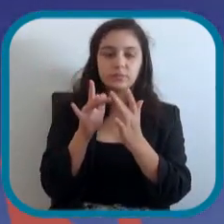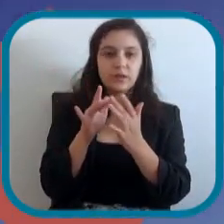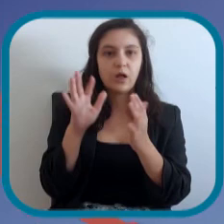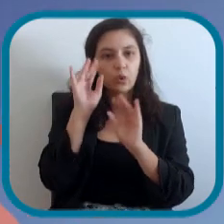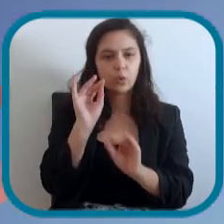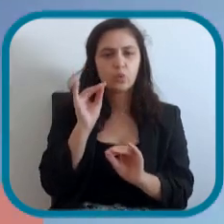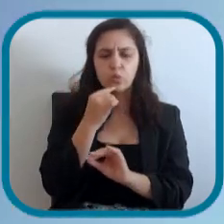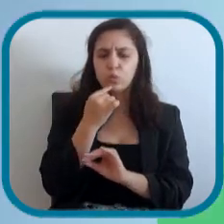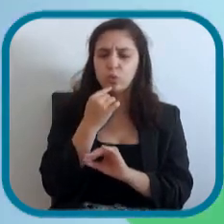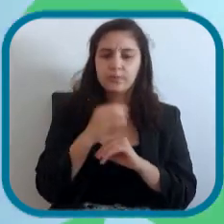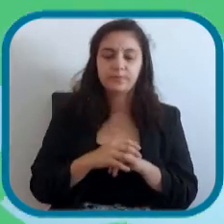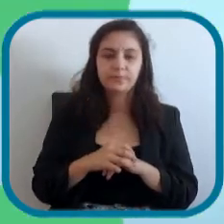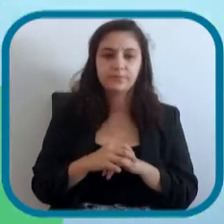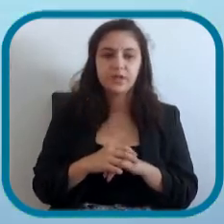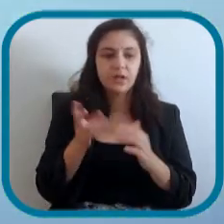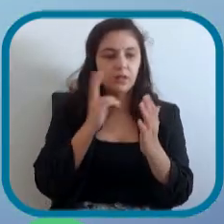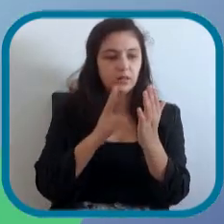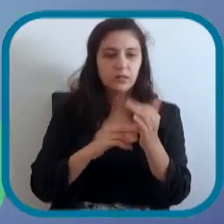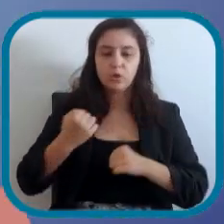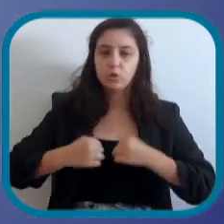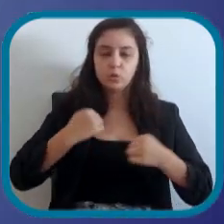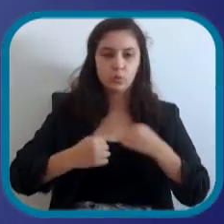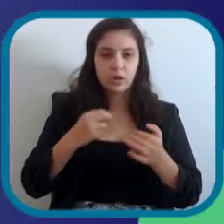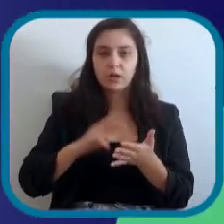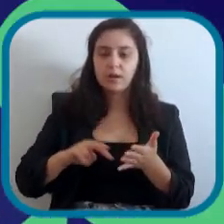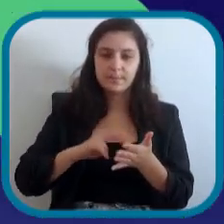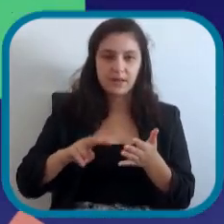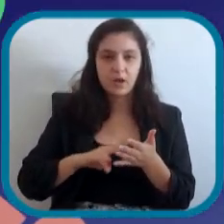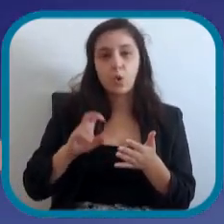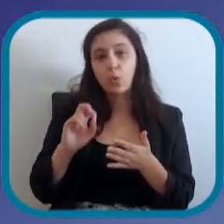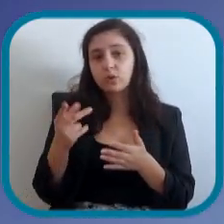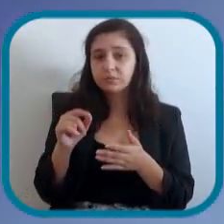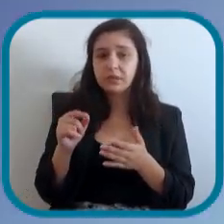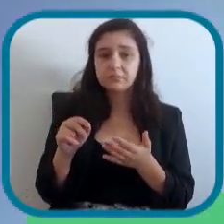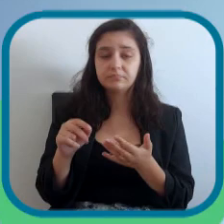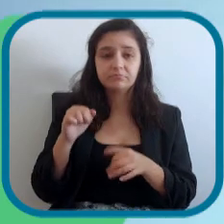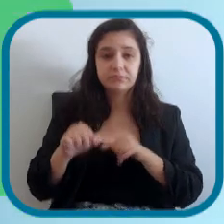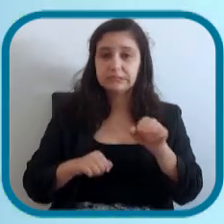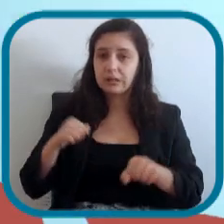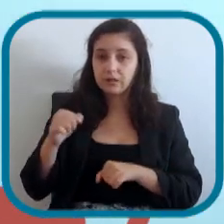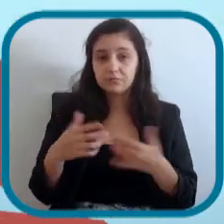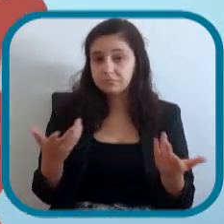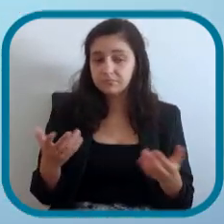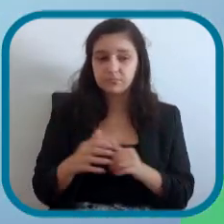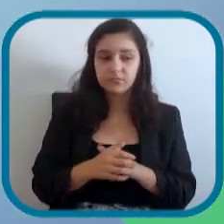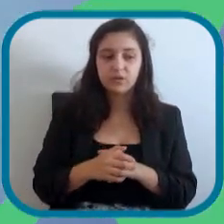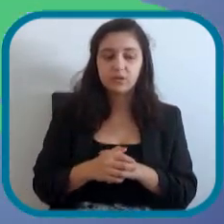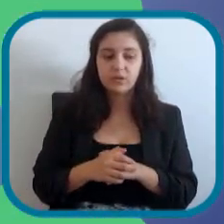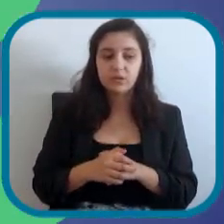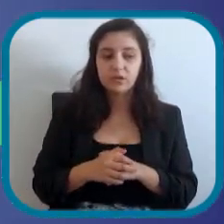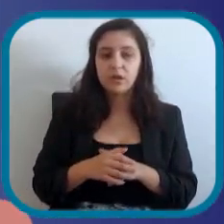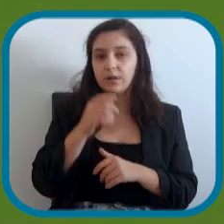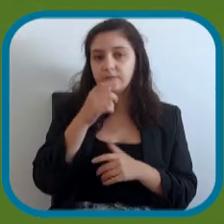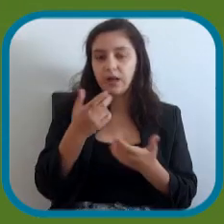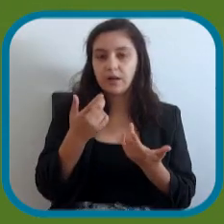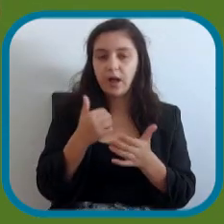com a natureza é altamente recomendada. Ler, correr, caminhar ou até andar de